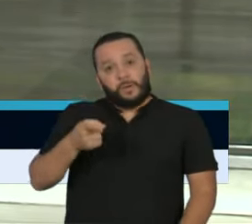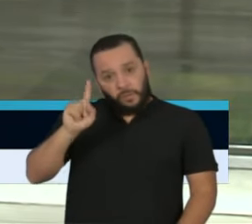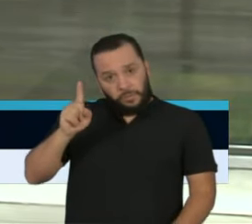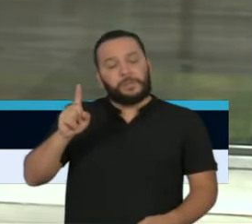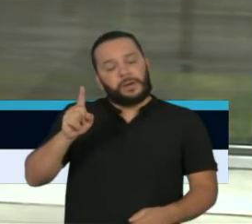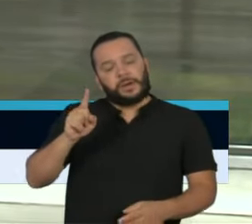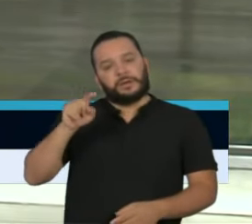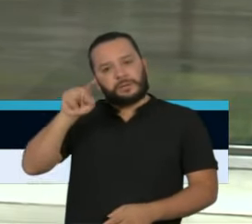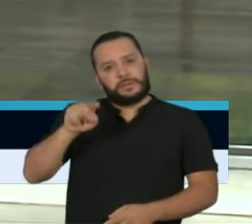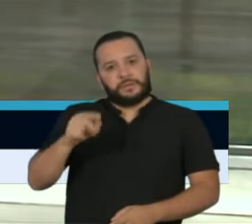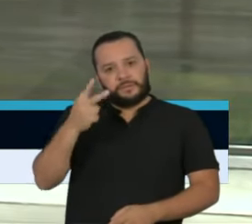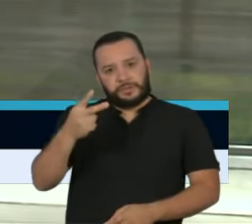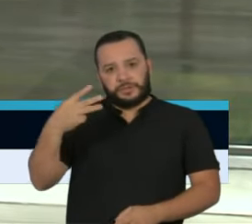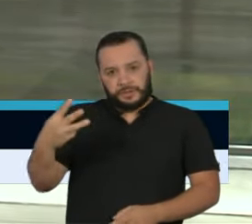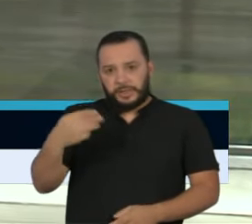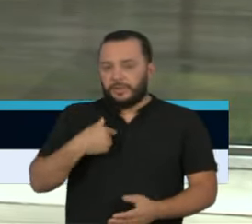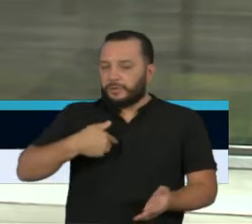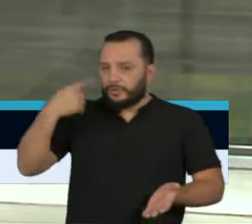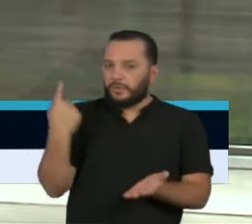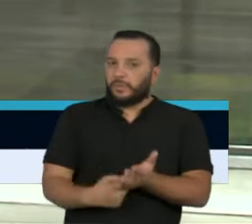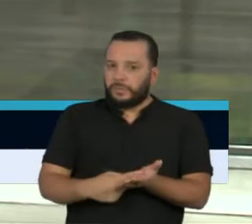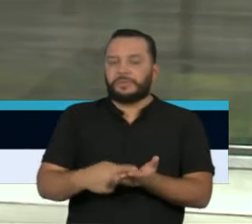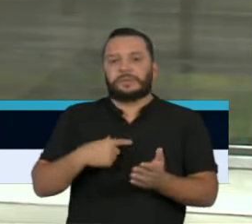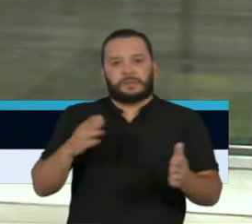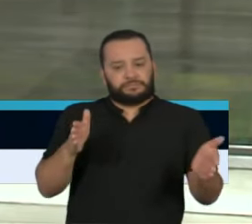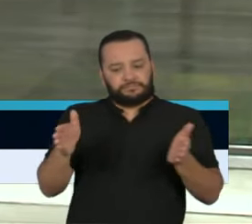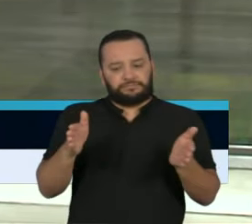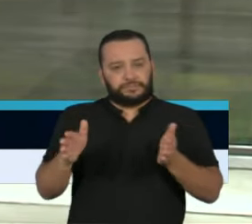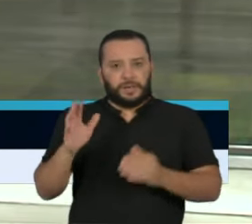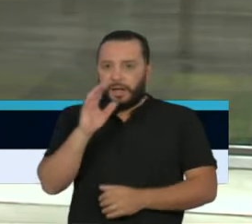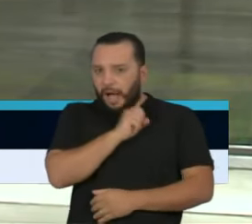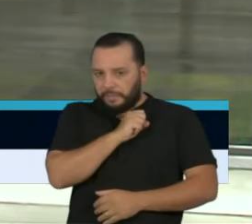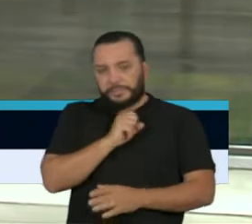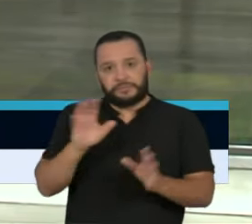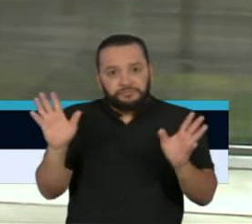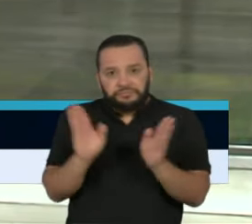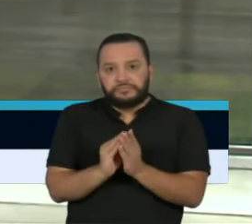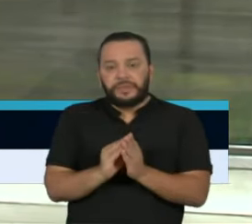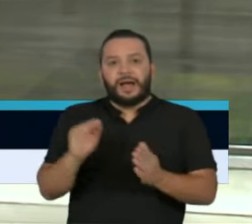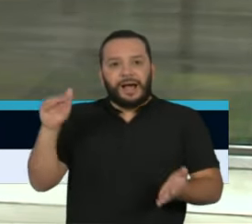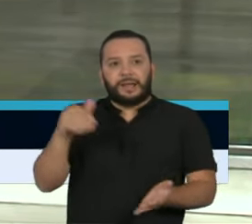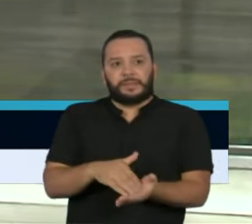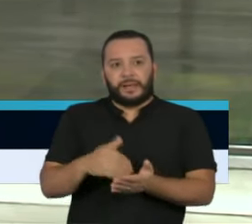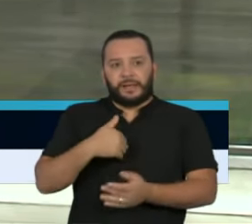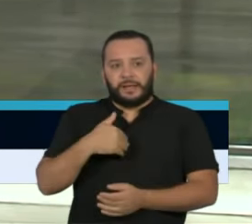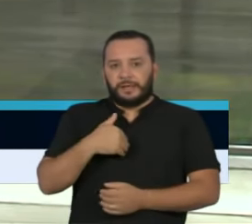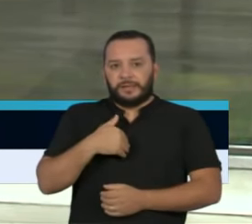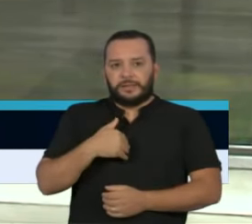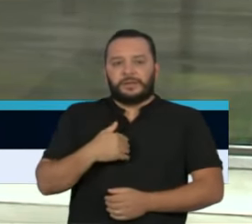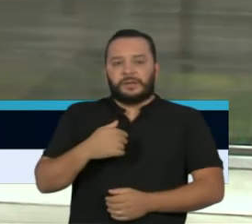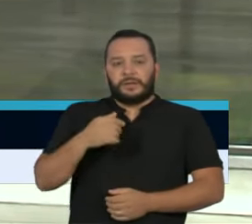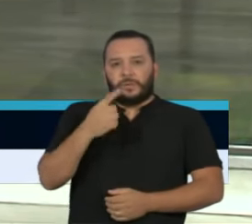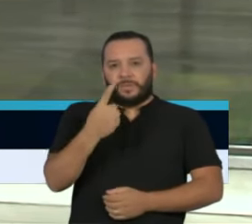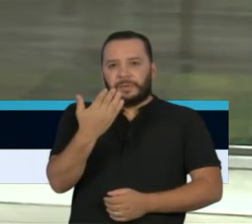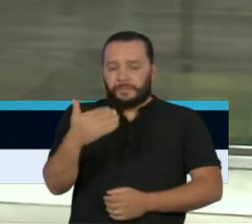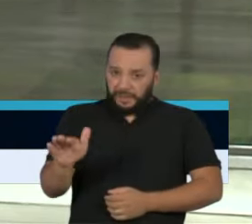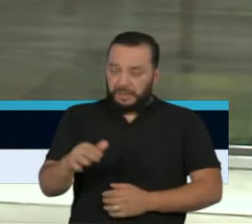as emissoras de televisão, sempre de tentar concluir a coletiva de imprensa até as 13 horas e 30